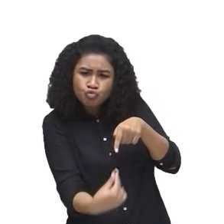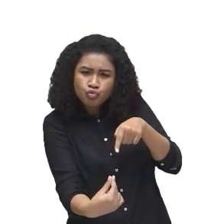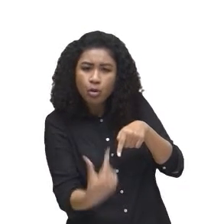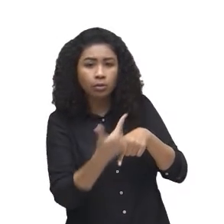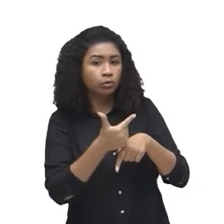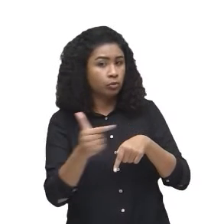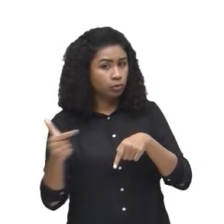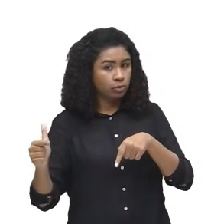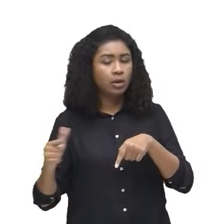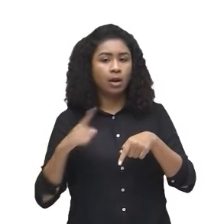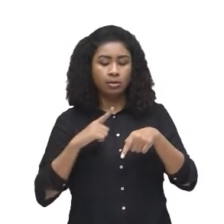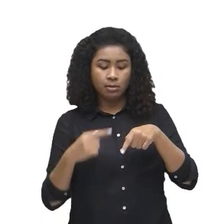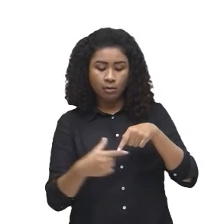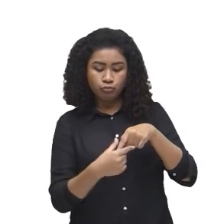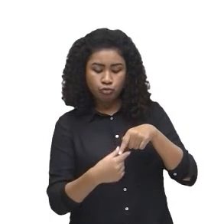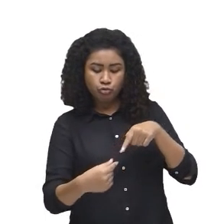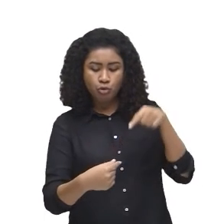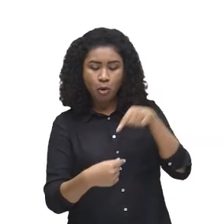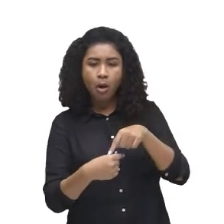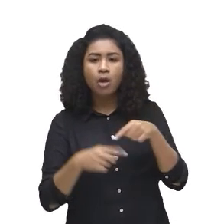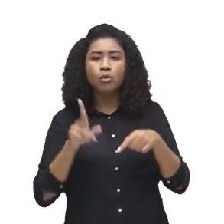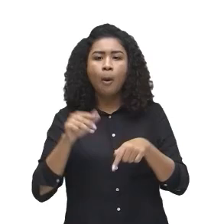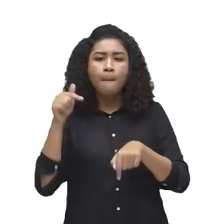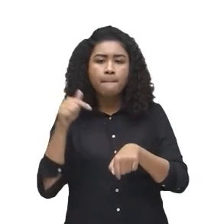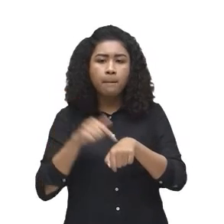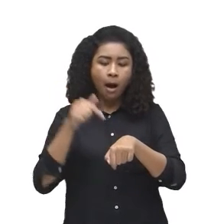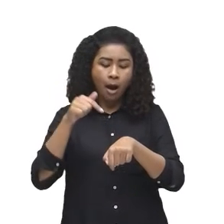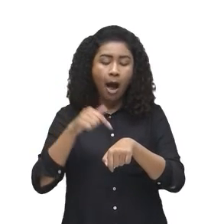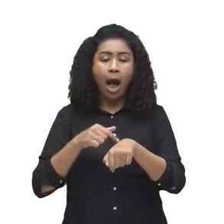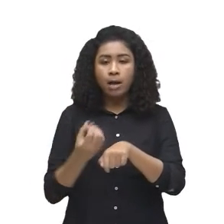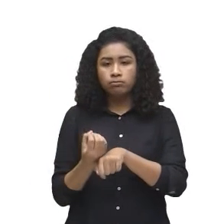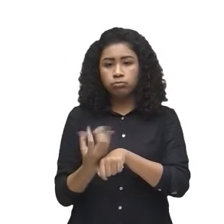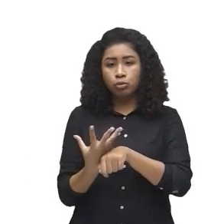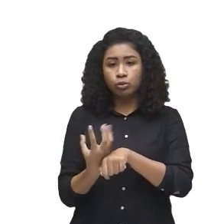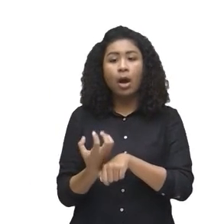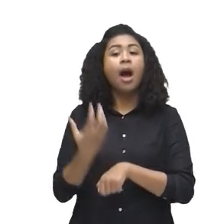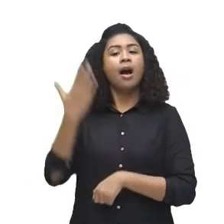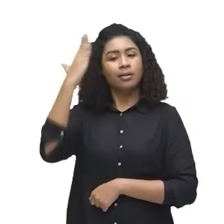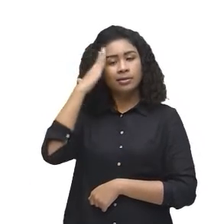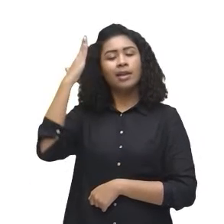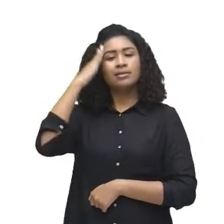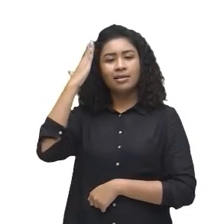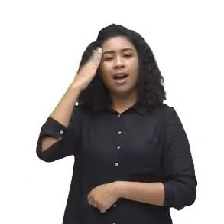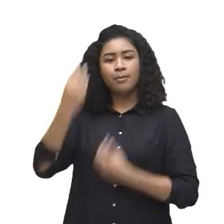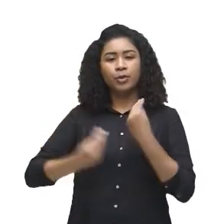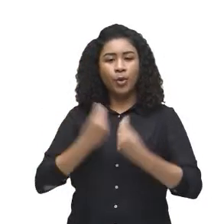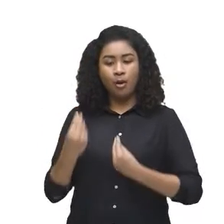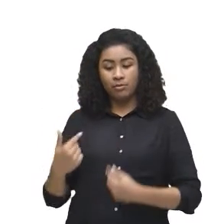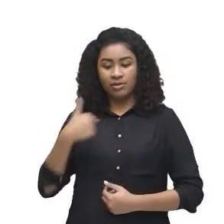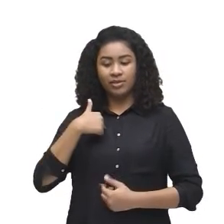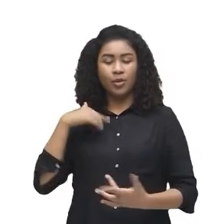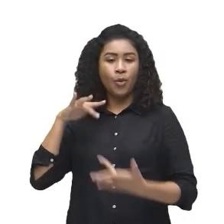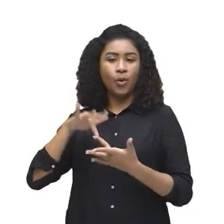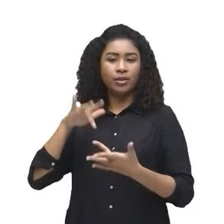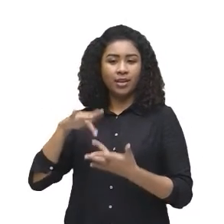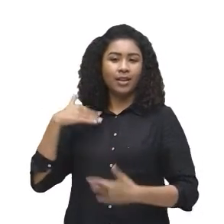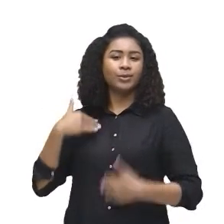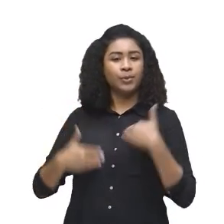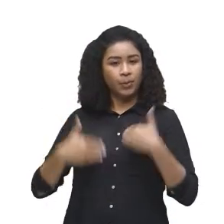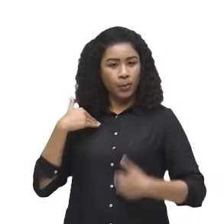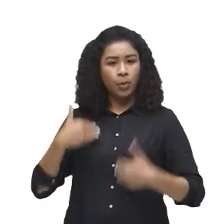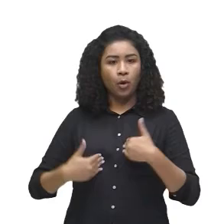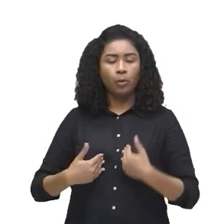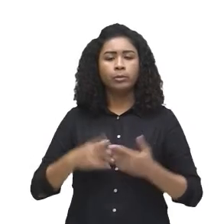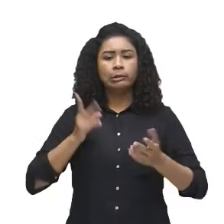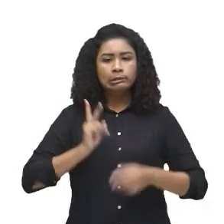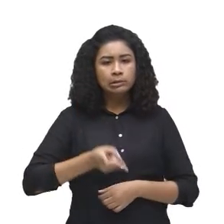na extremidade para avisar quando tocou o corpo do oponente. E eles têm essa roupa aqui, esse traje todo branco,